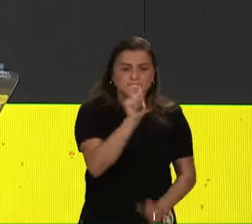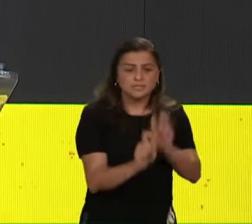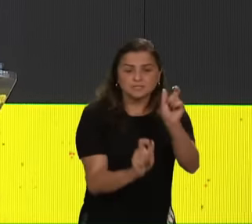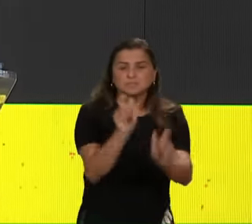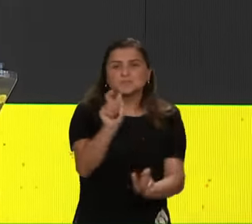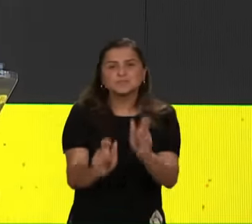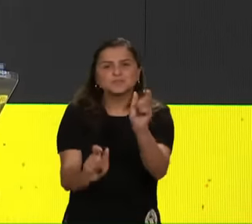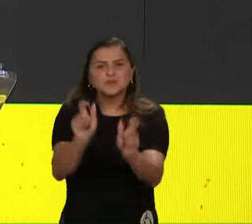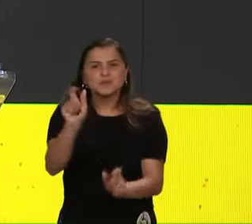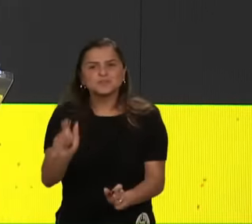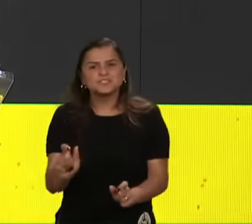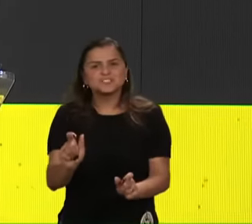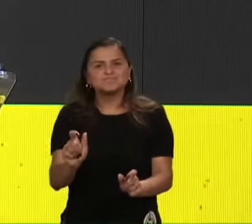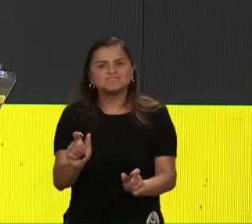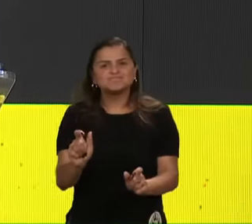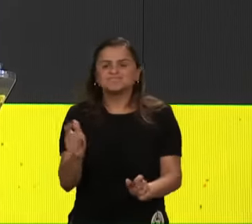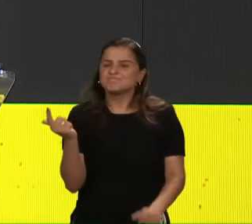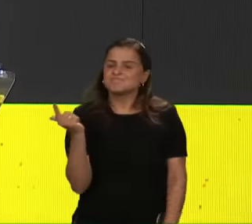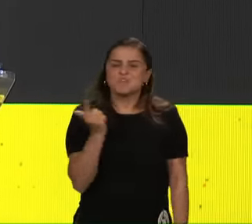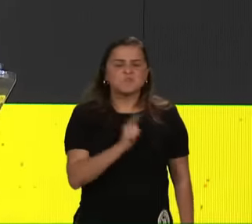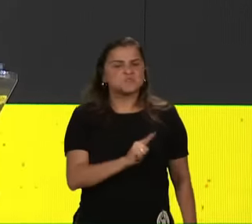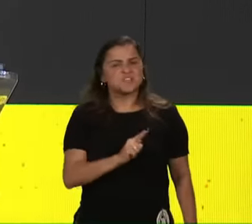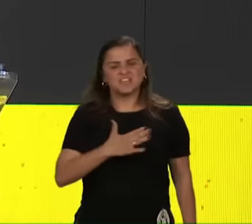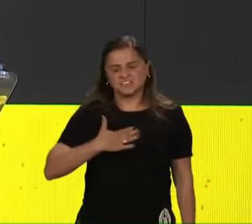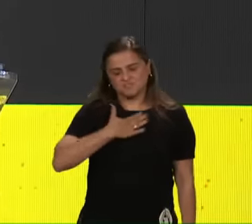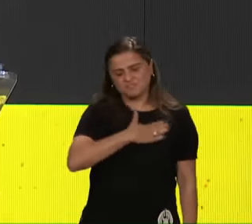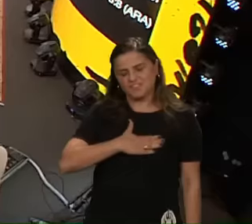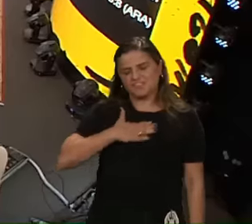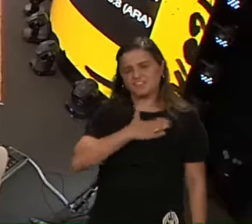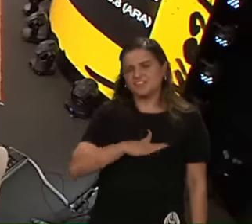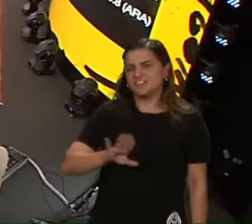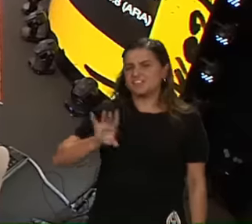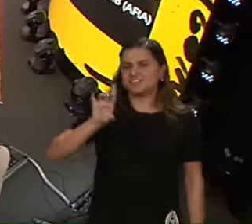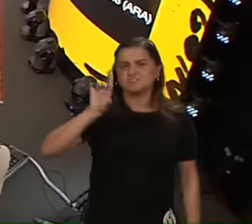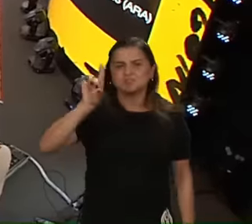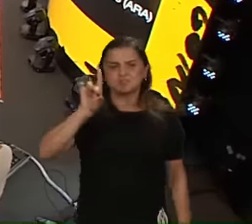não agradam a Deus.